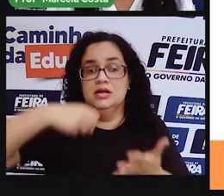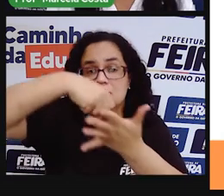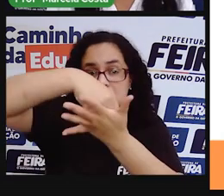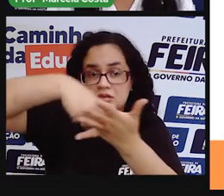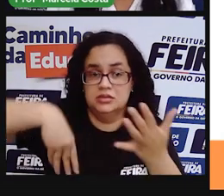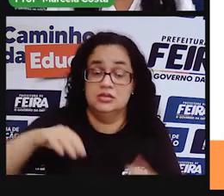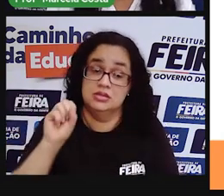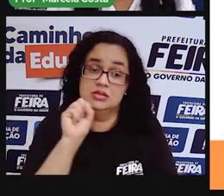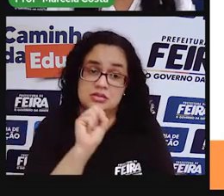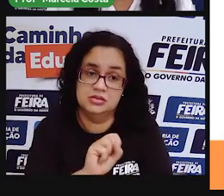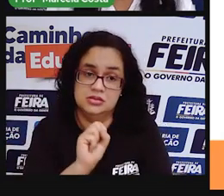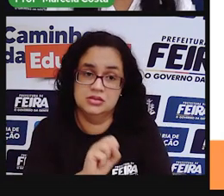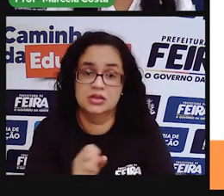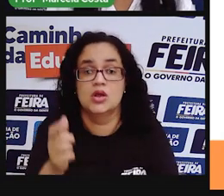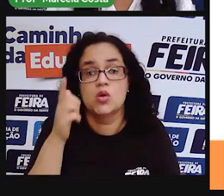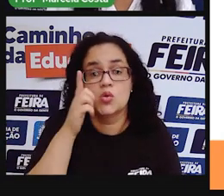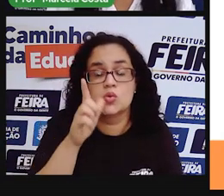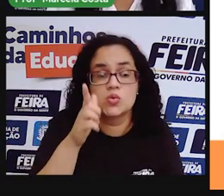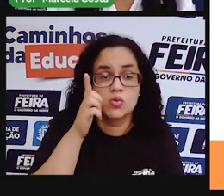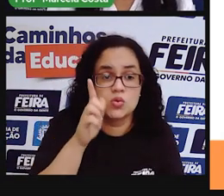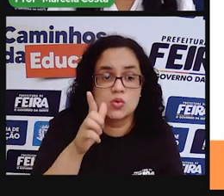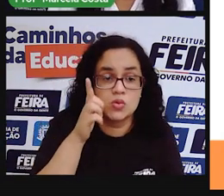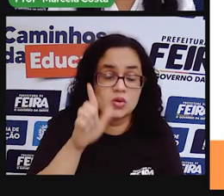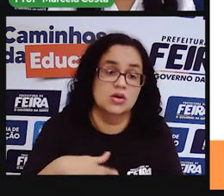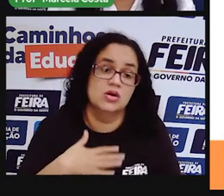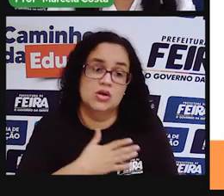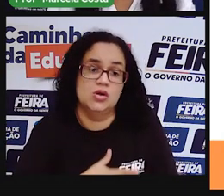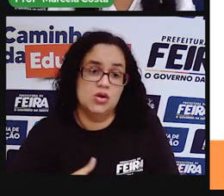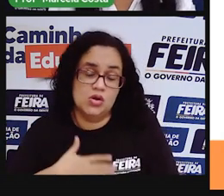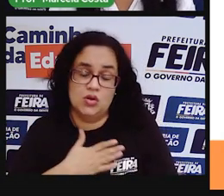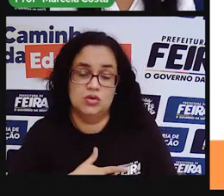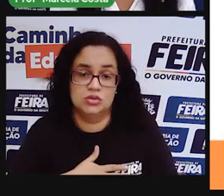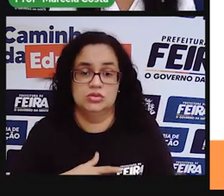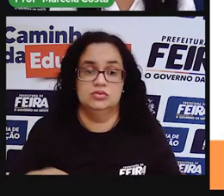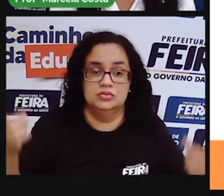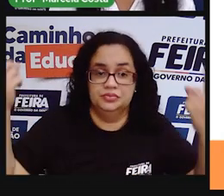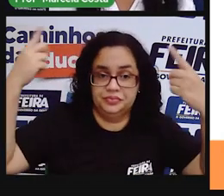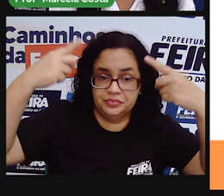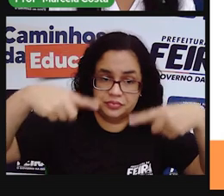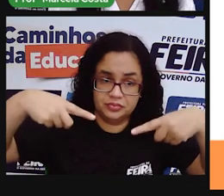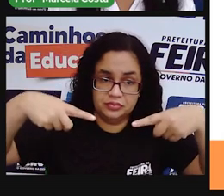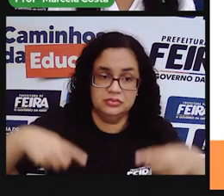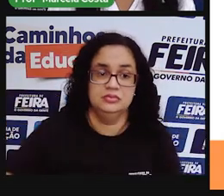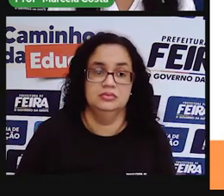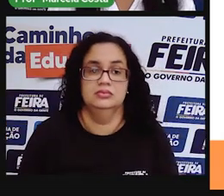Espero que você tenha conseguido acertar e tenha gostado do nosso desafio.